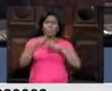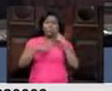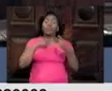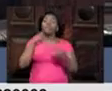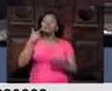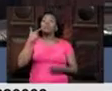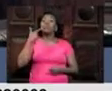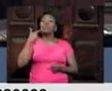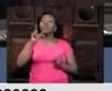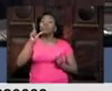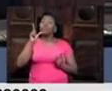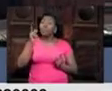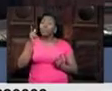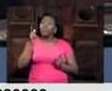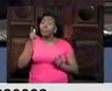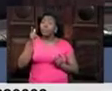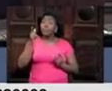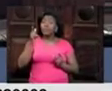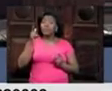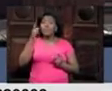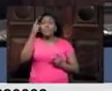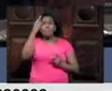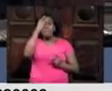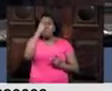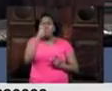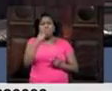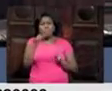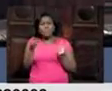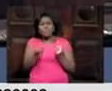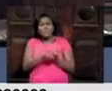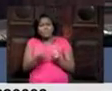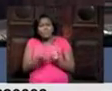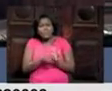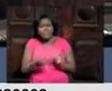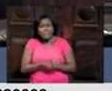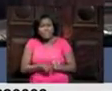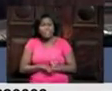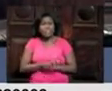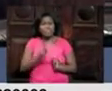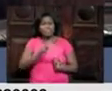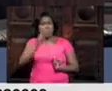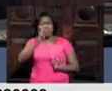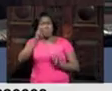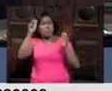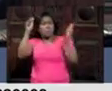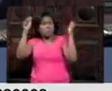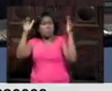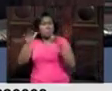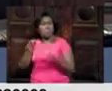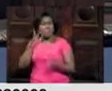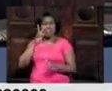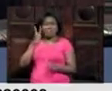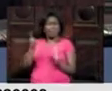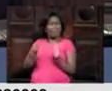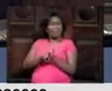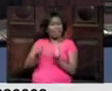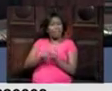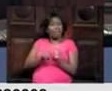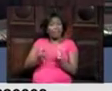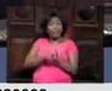coisa é criar toda uma imagem negativa para desconstruir a Petrobras e fazê-la, aos olhos